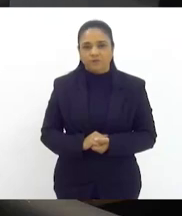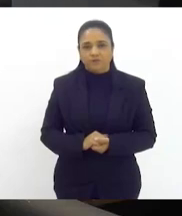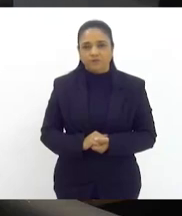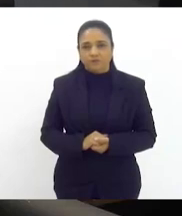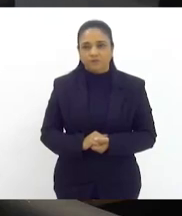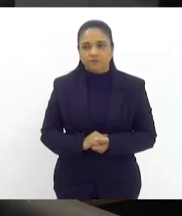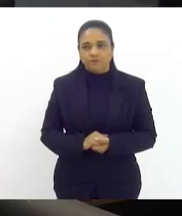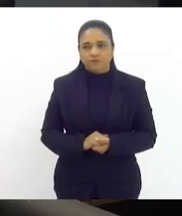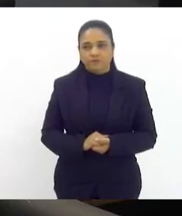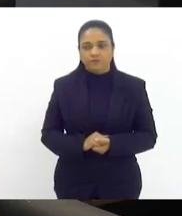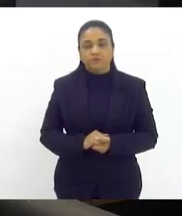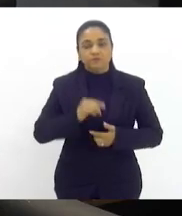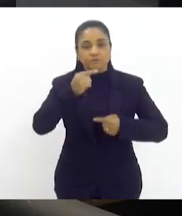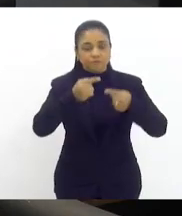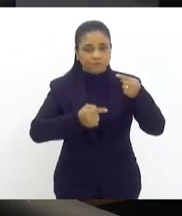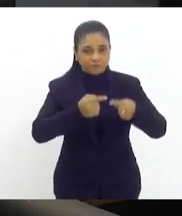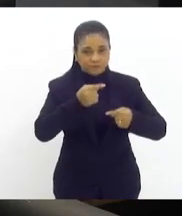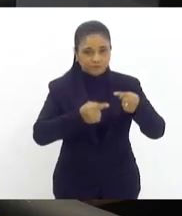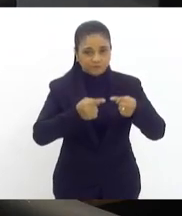Em discussão